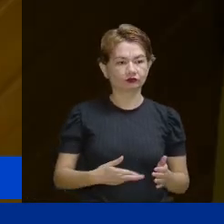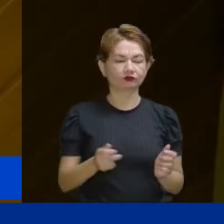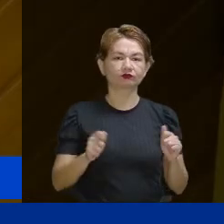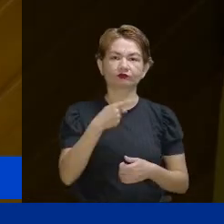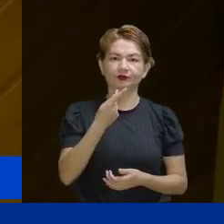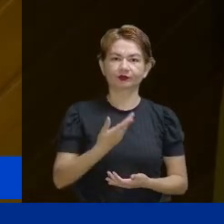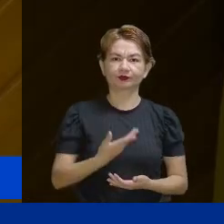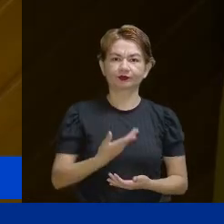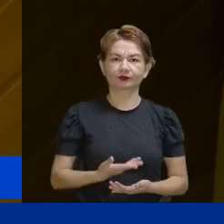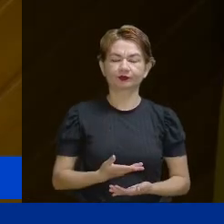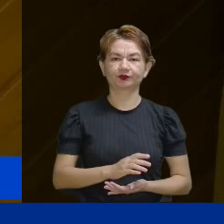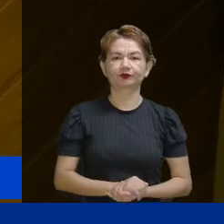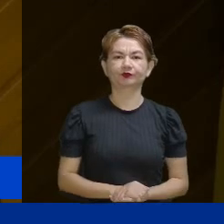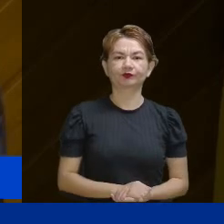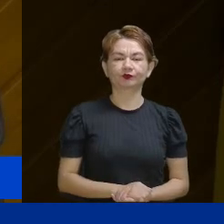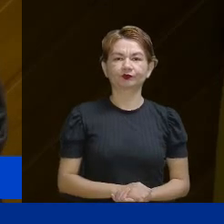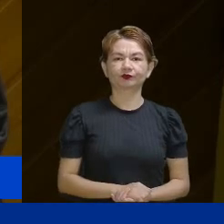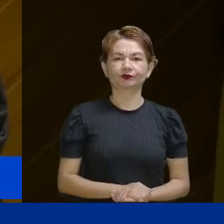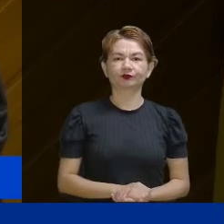relatório.